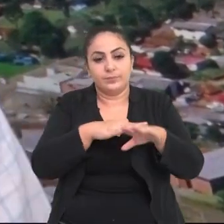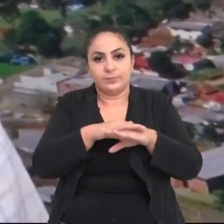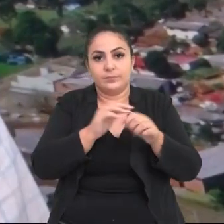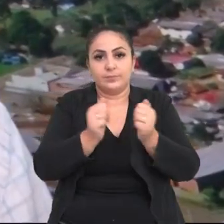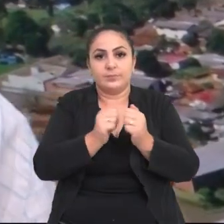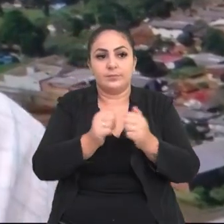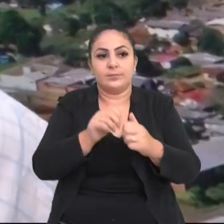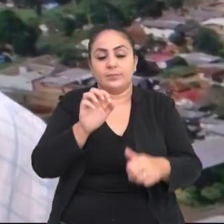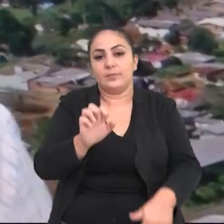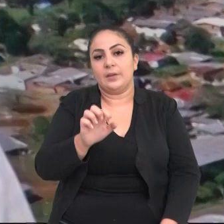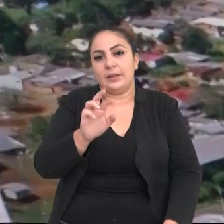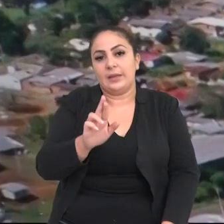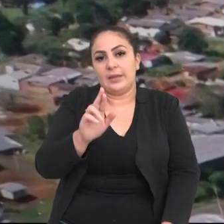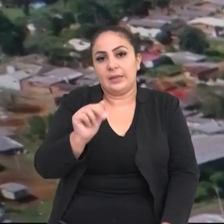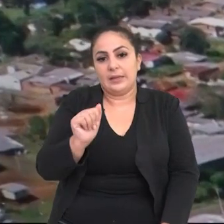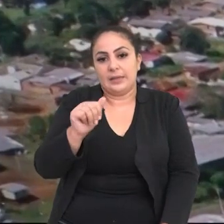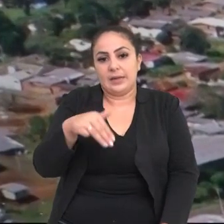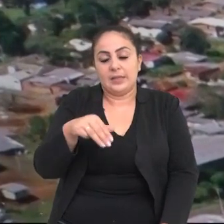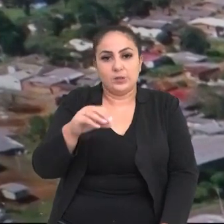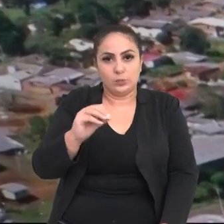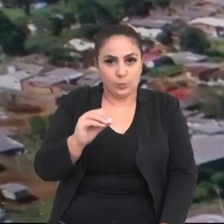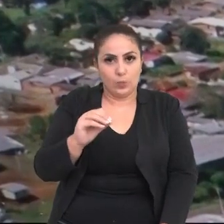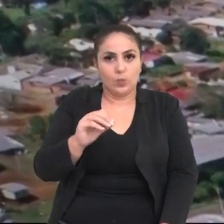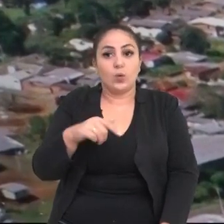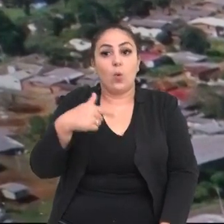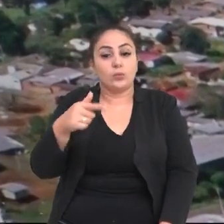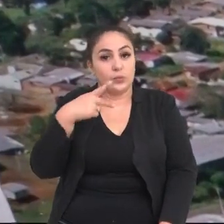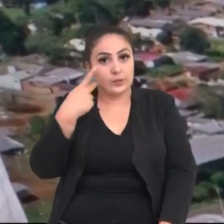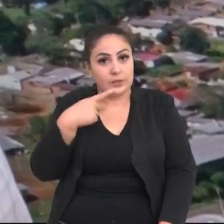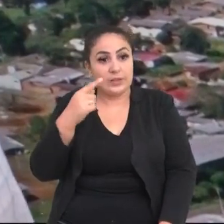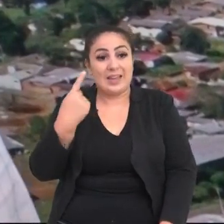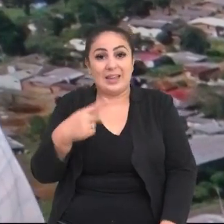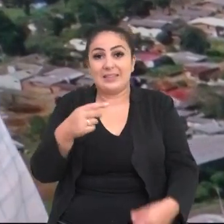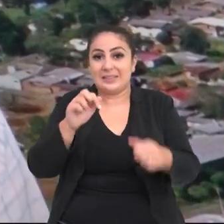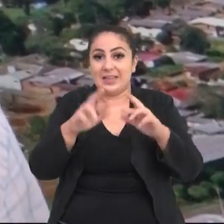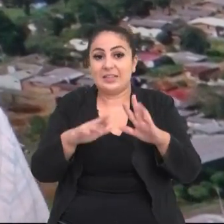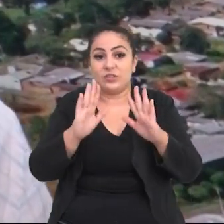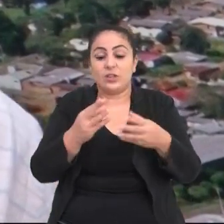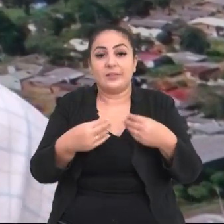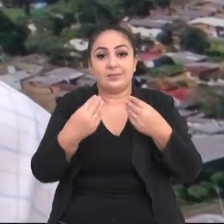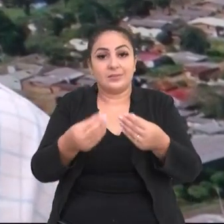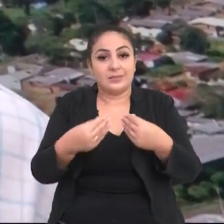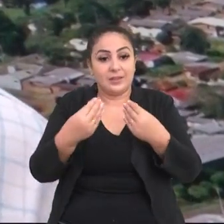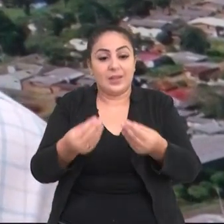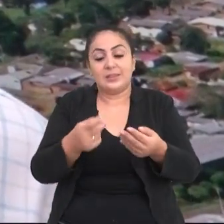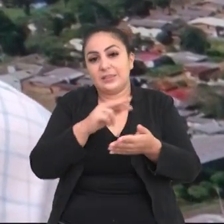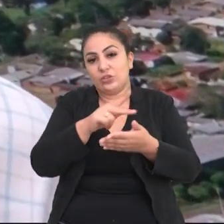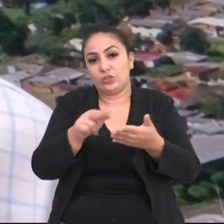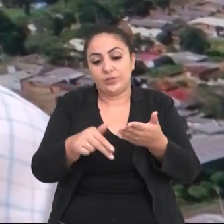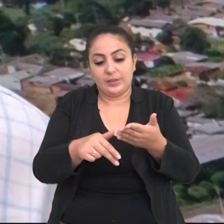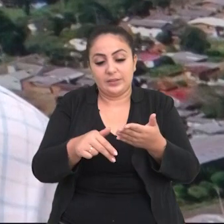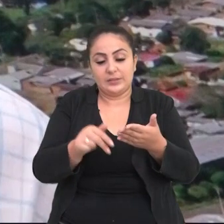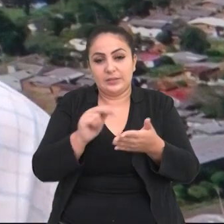conversando com o Erasmo e os demais vereadores que essa área já deveria ser concedida